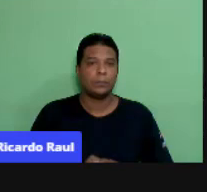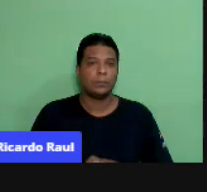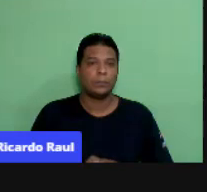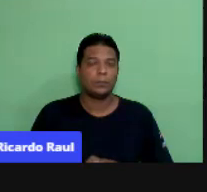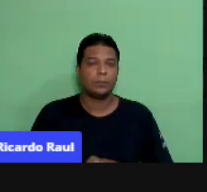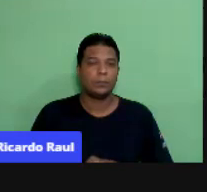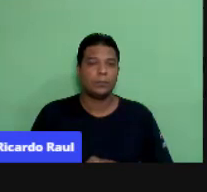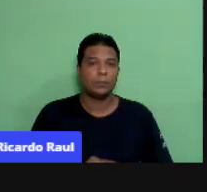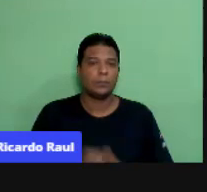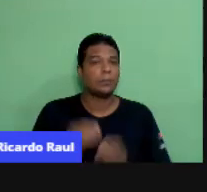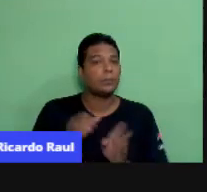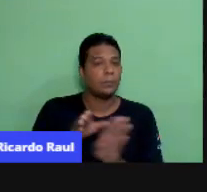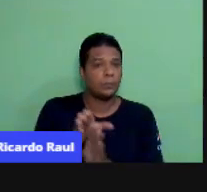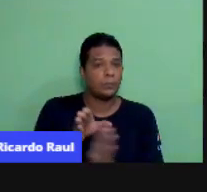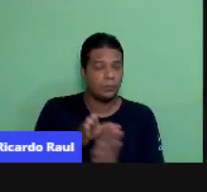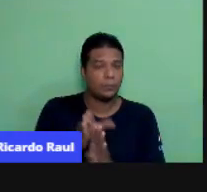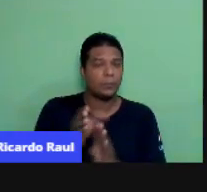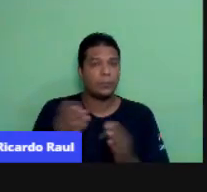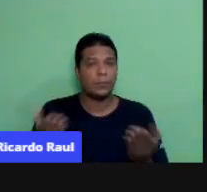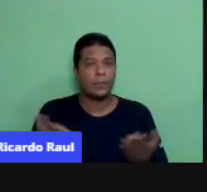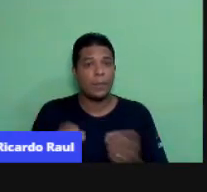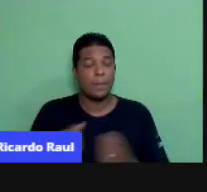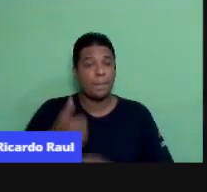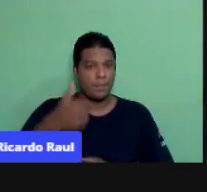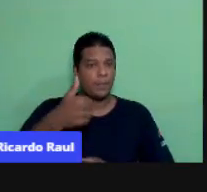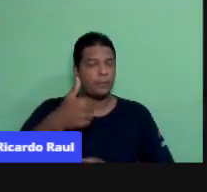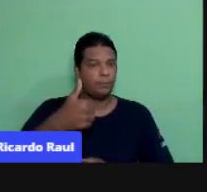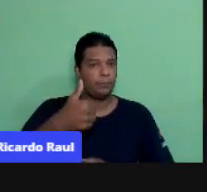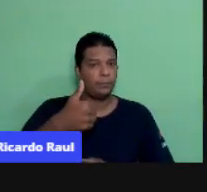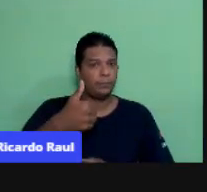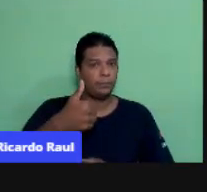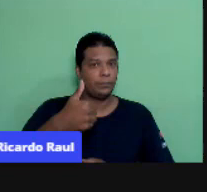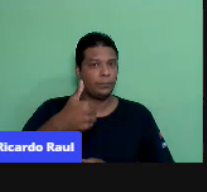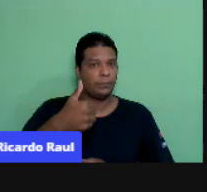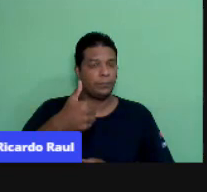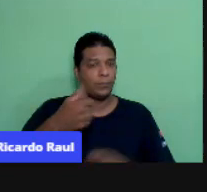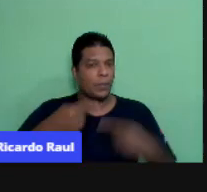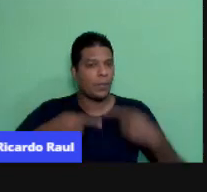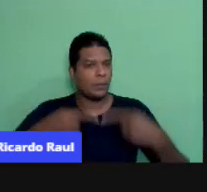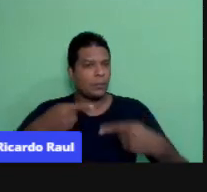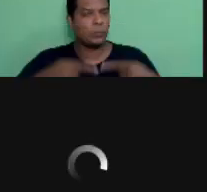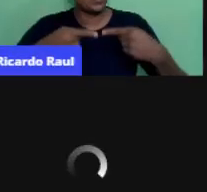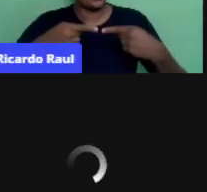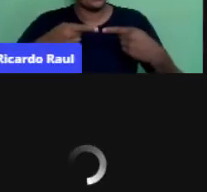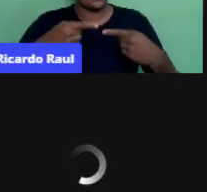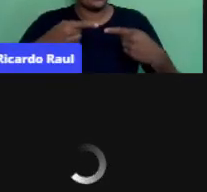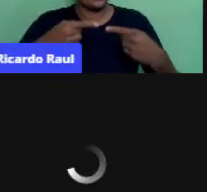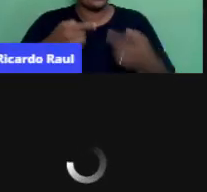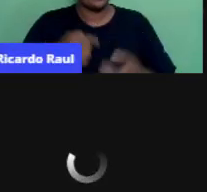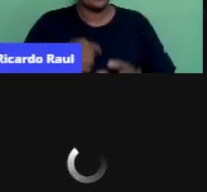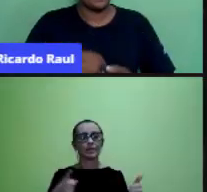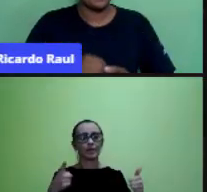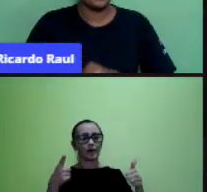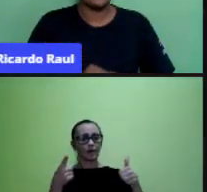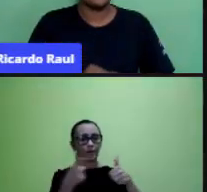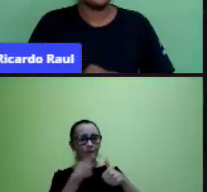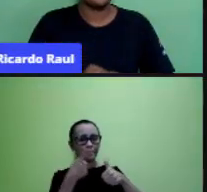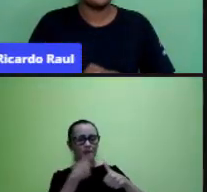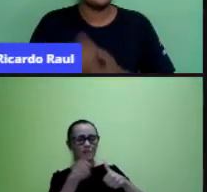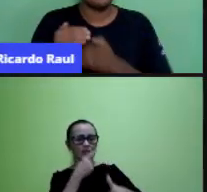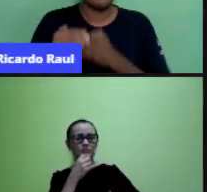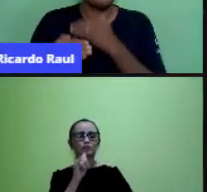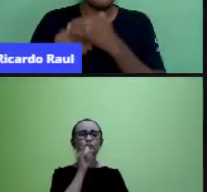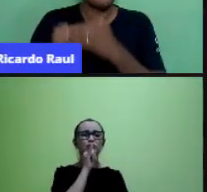Então, quais as orientações que nós temos aqui? Primeiro, discutiremos alguns exemplos de progressão.